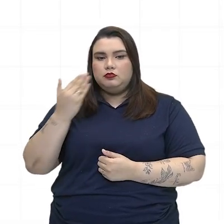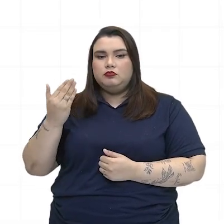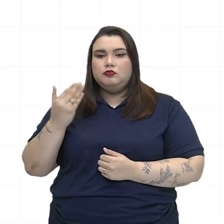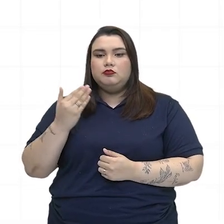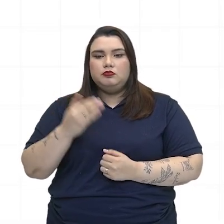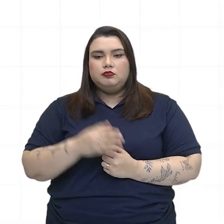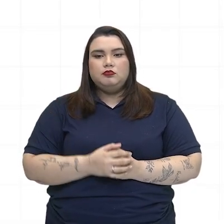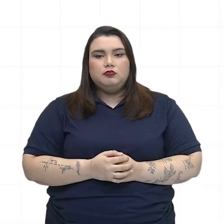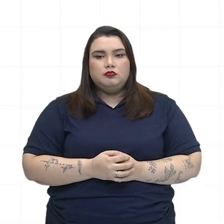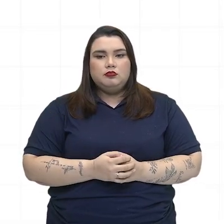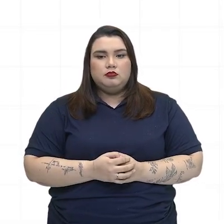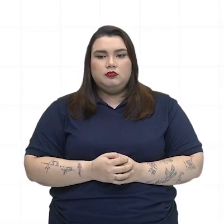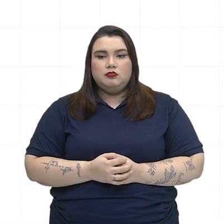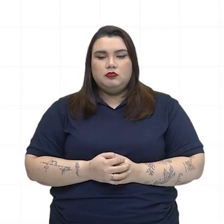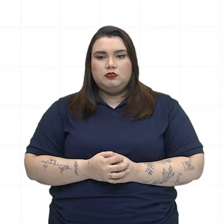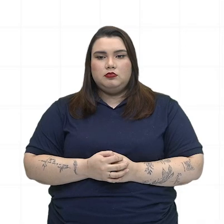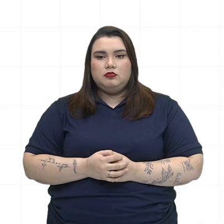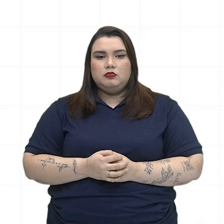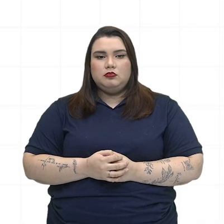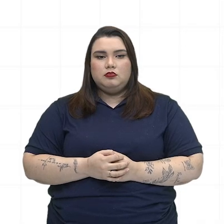por exemplo,